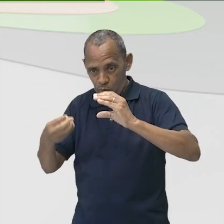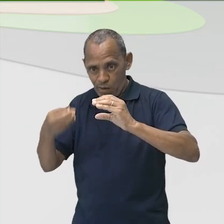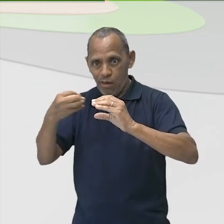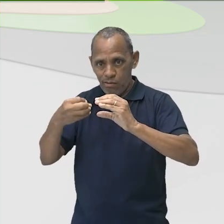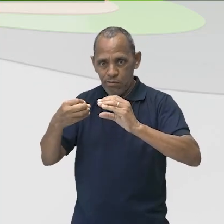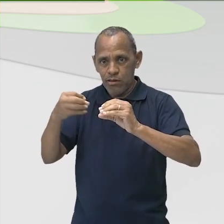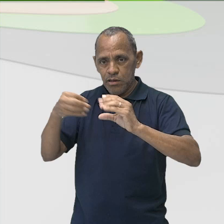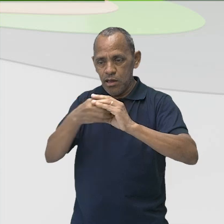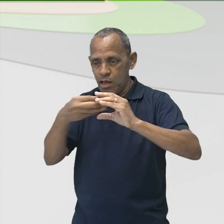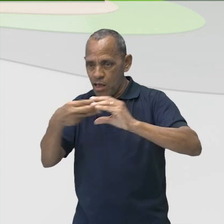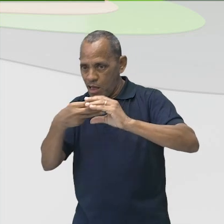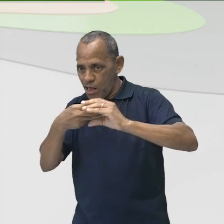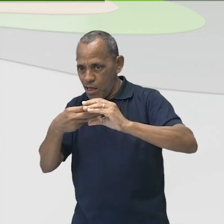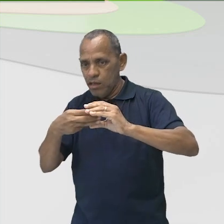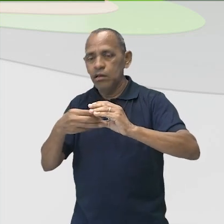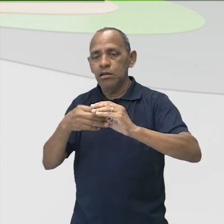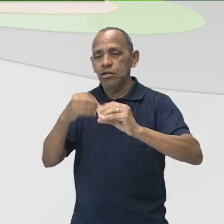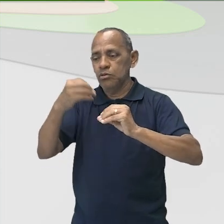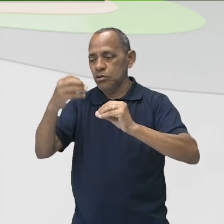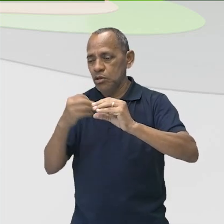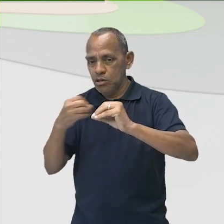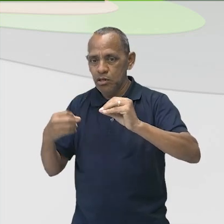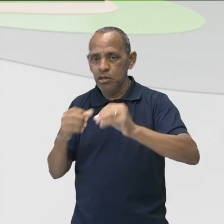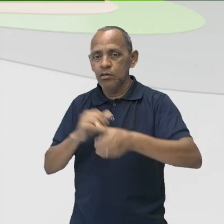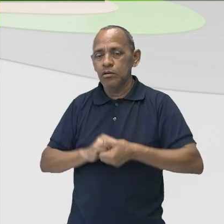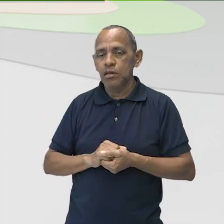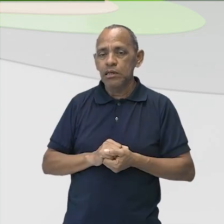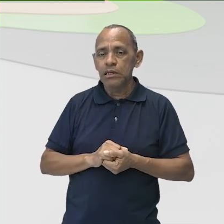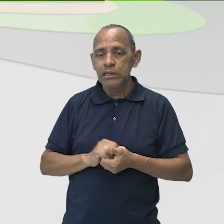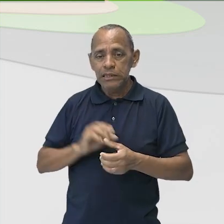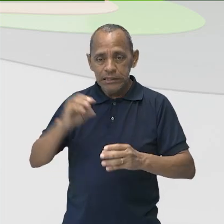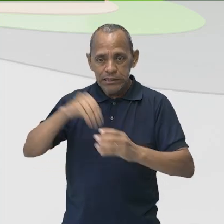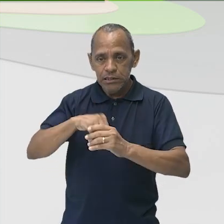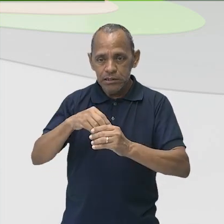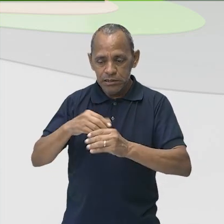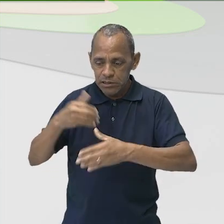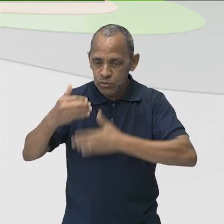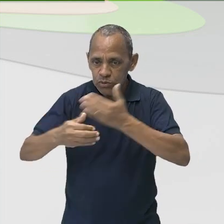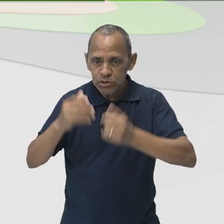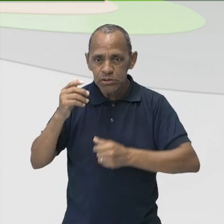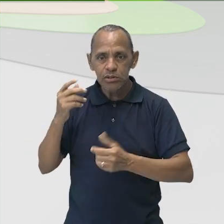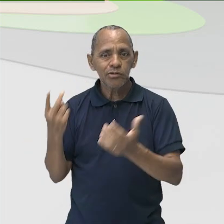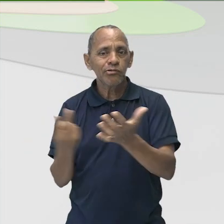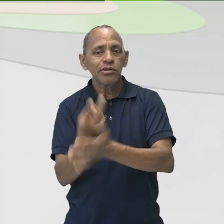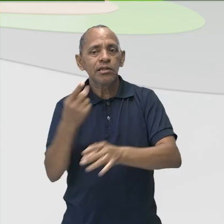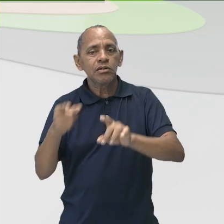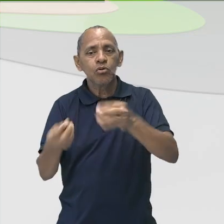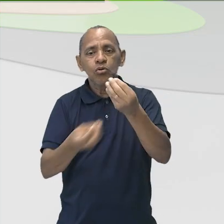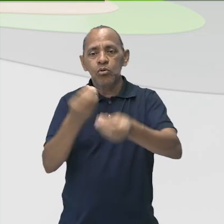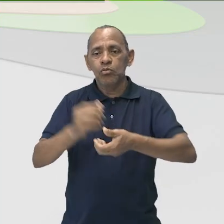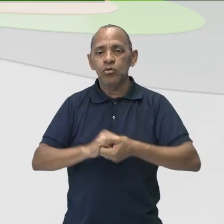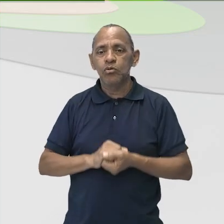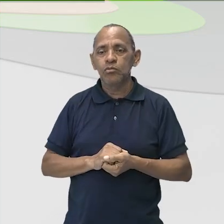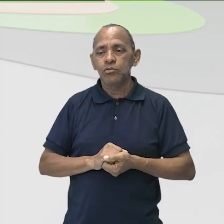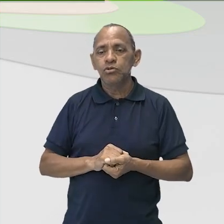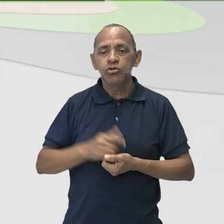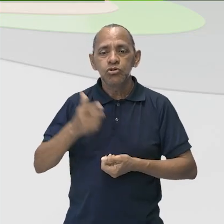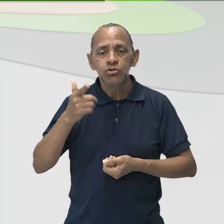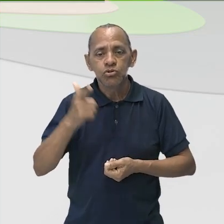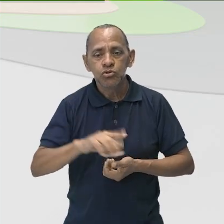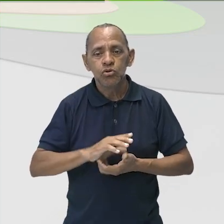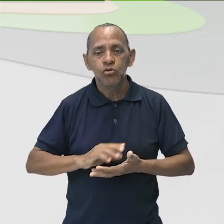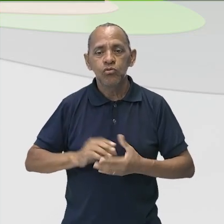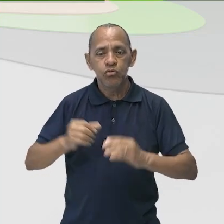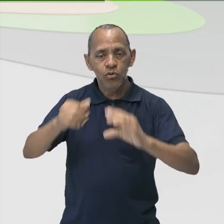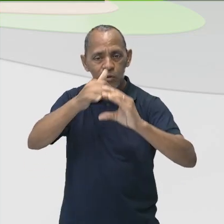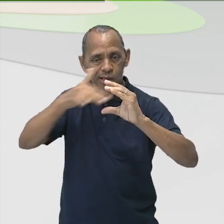haploides. Já na meiose 2, esse processo vai continuar. Na prófase 2, nós teremos novamente a